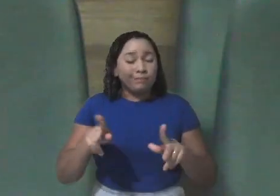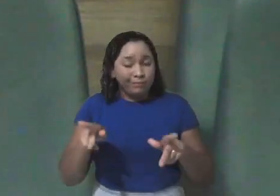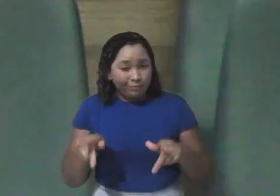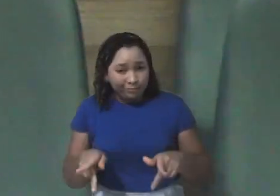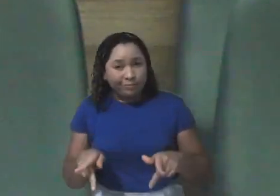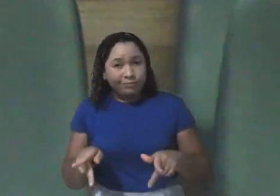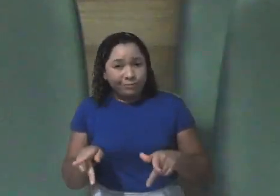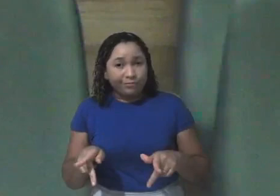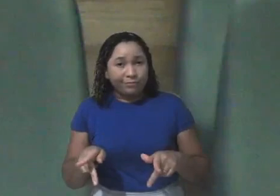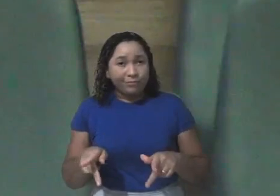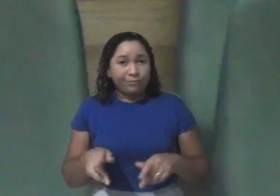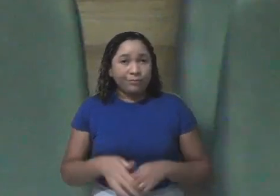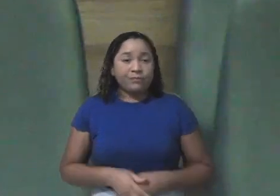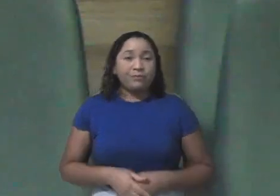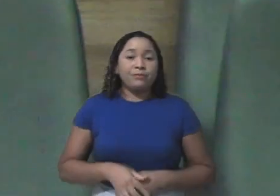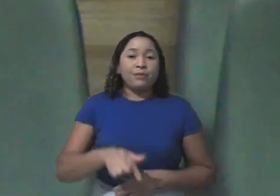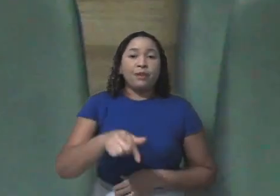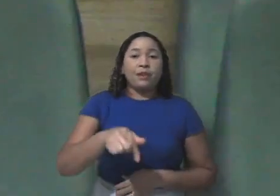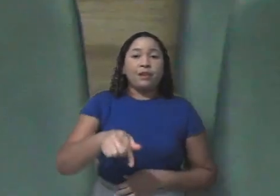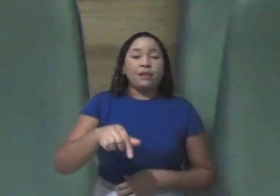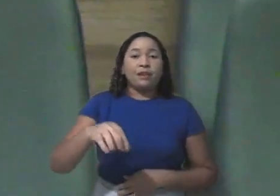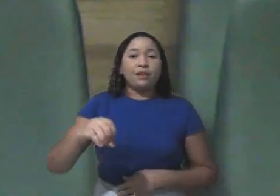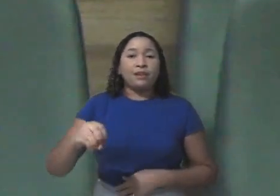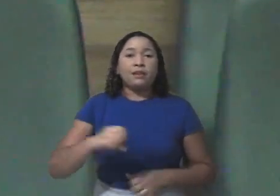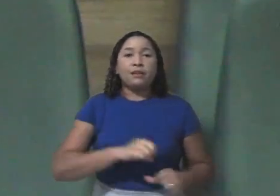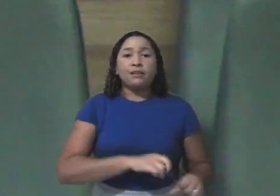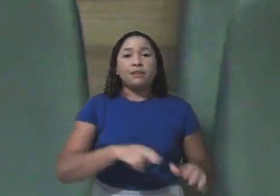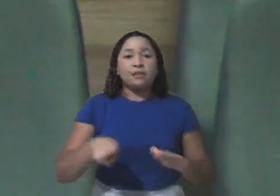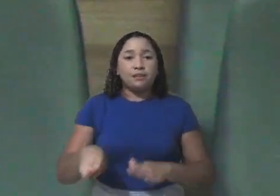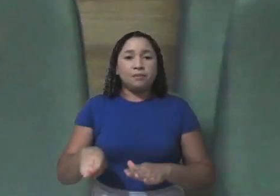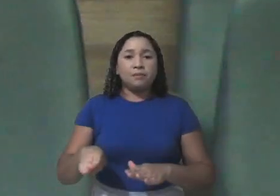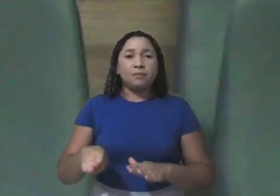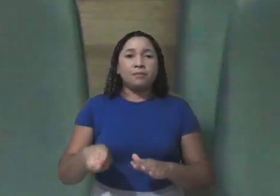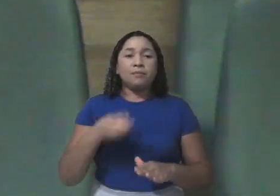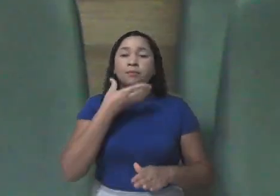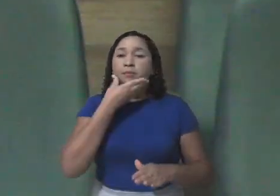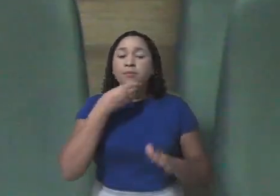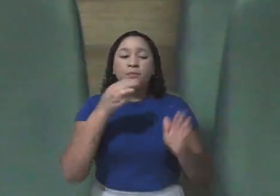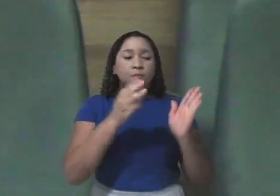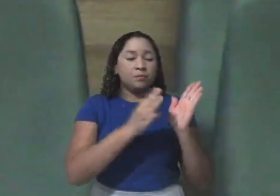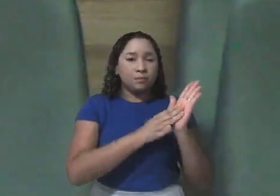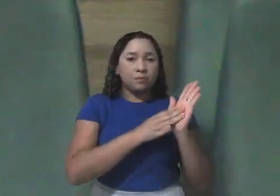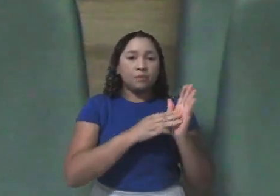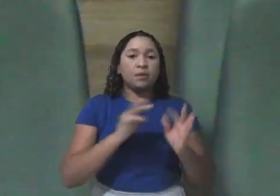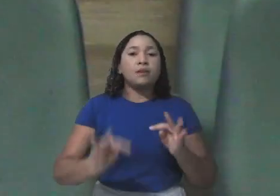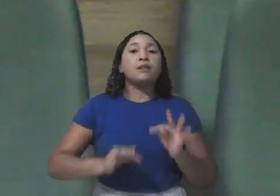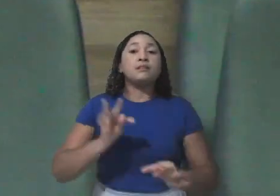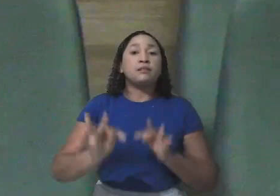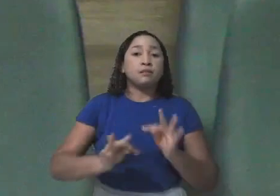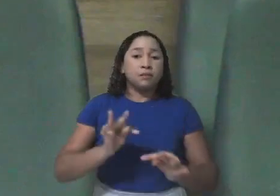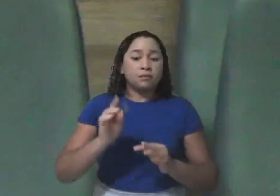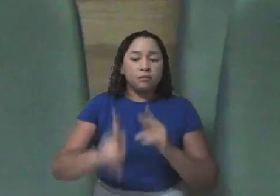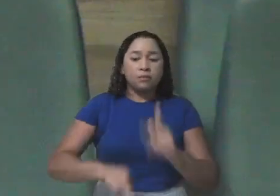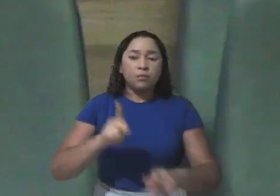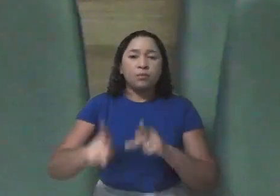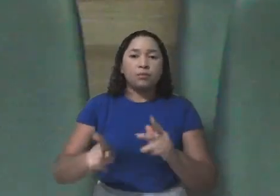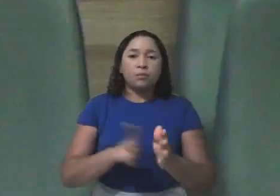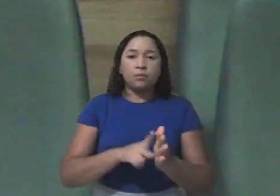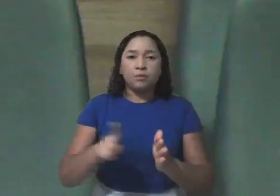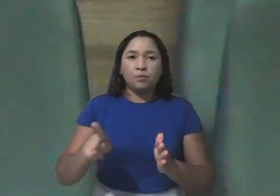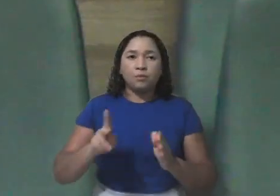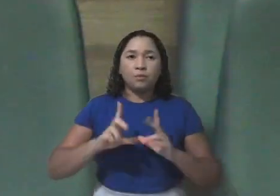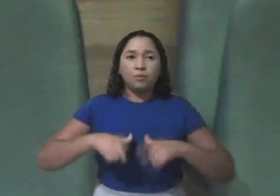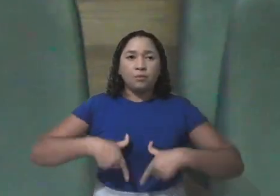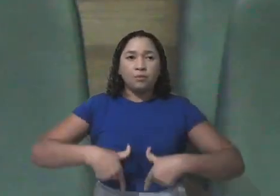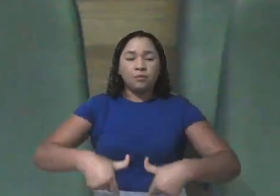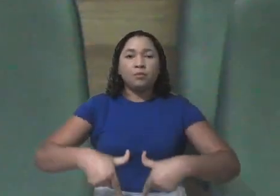Daniel são um tratamento de Deus com o povo de Israel especificamente. E nós, que já críamos